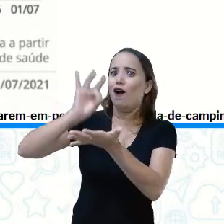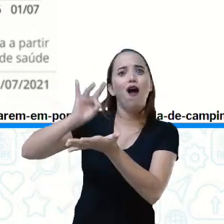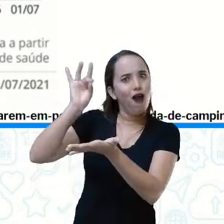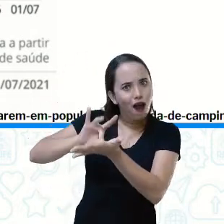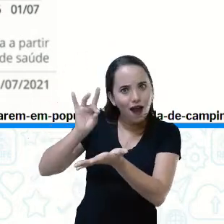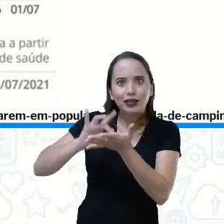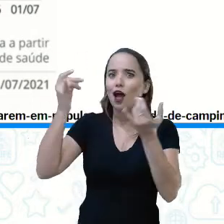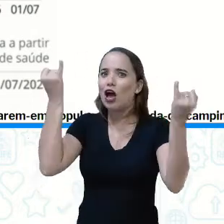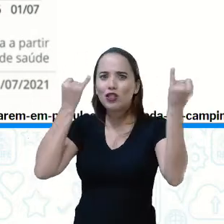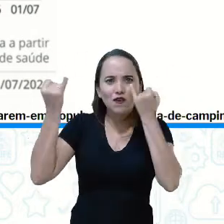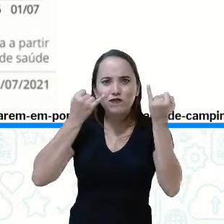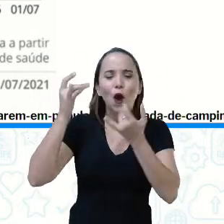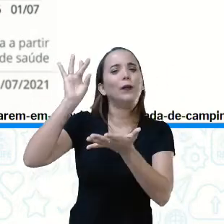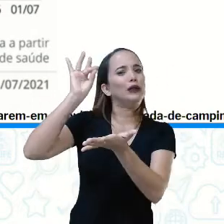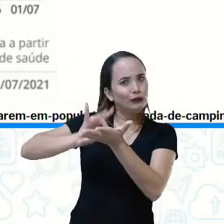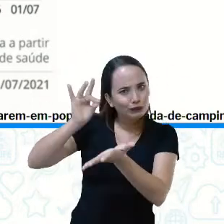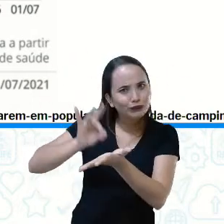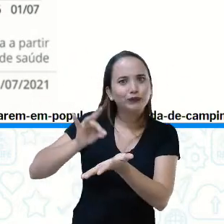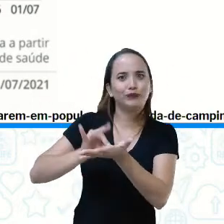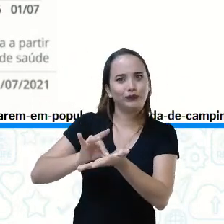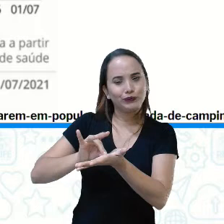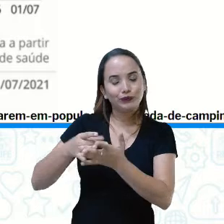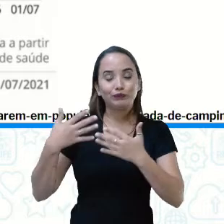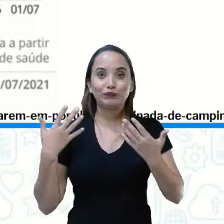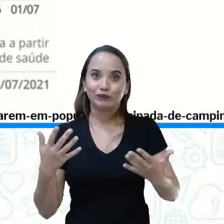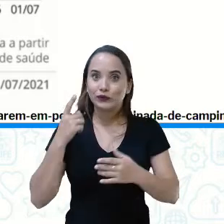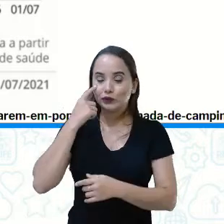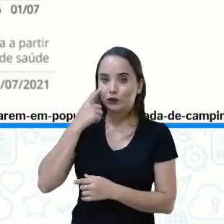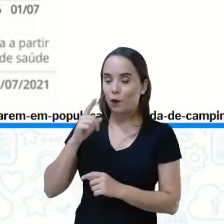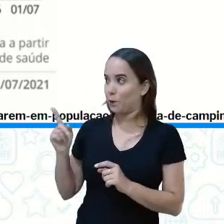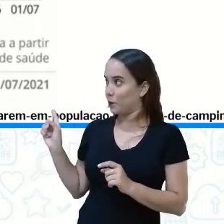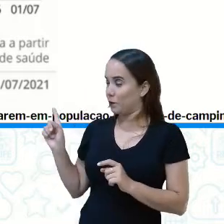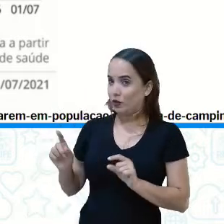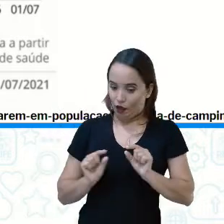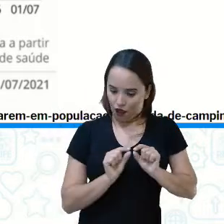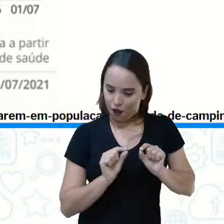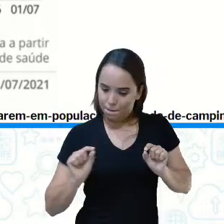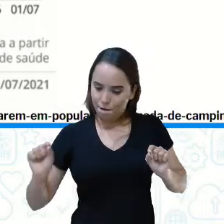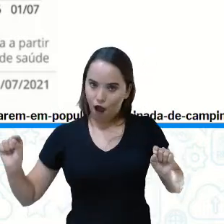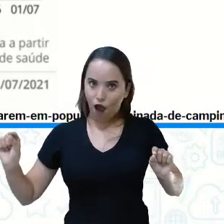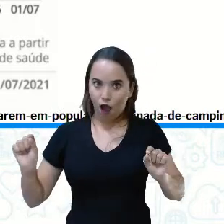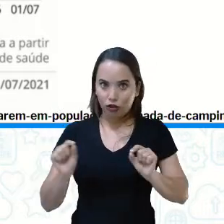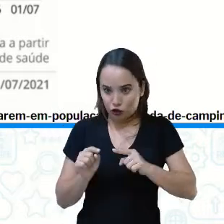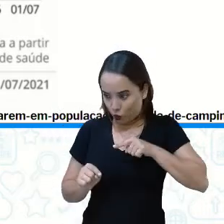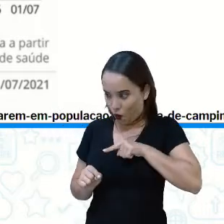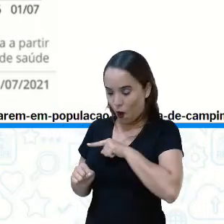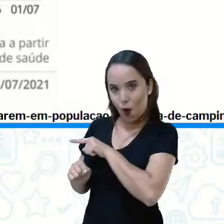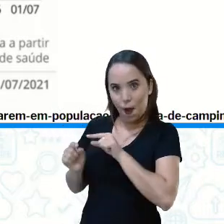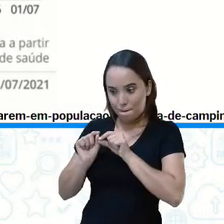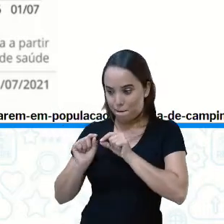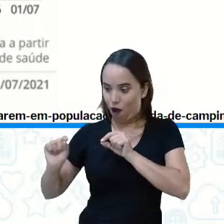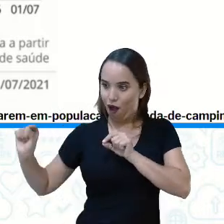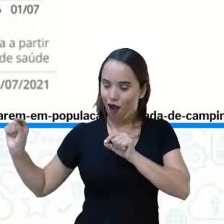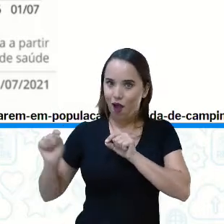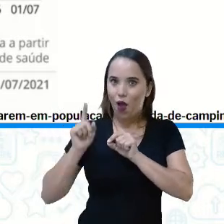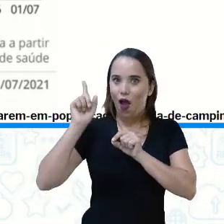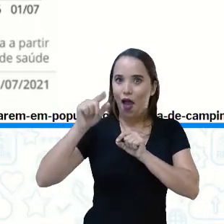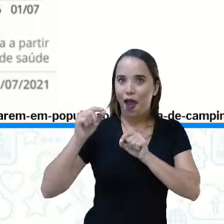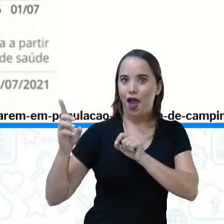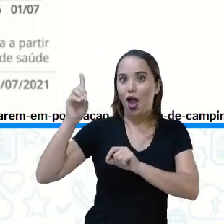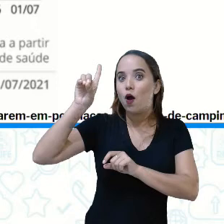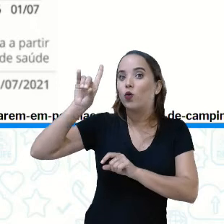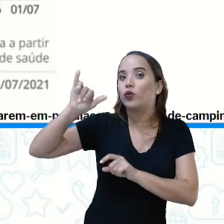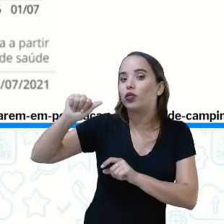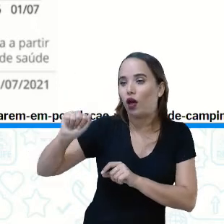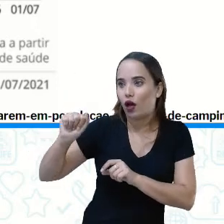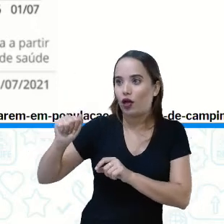na parte de baixo eu tenho as datas, então que vai do 19 de junho até 1 de julho.